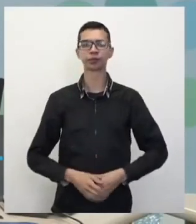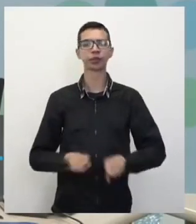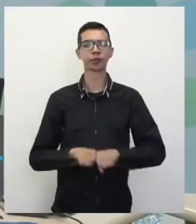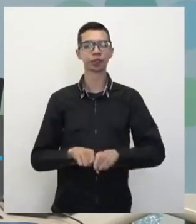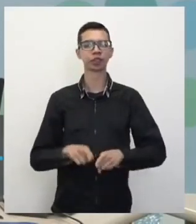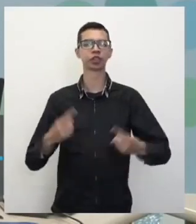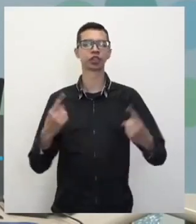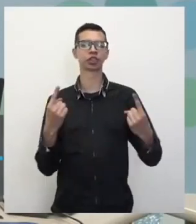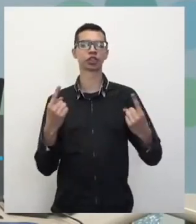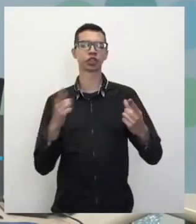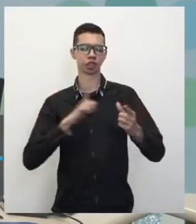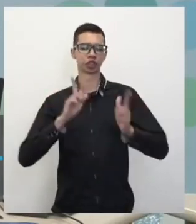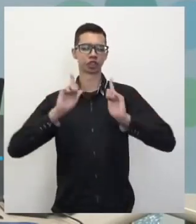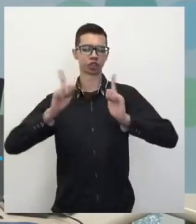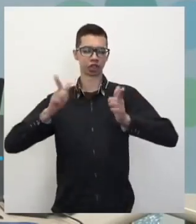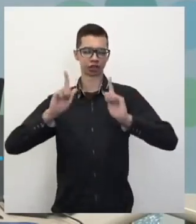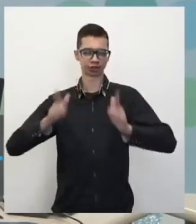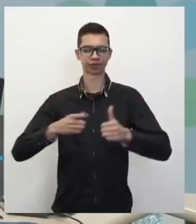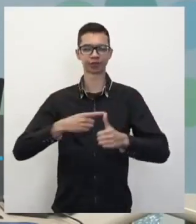Diversão, entretenimento,